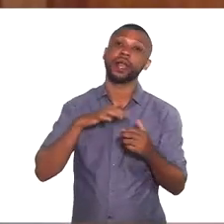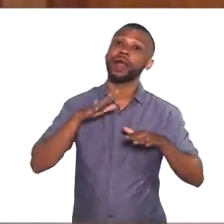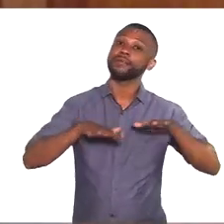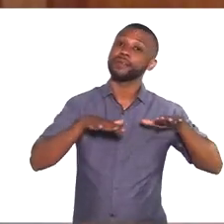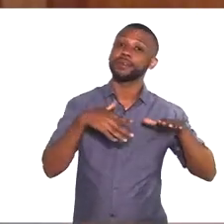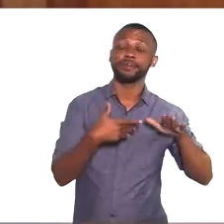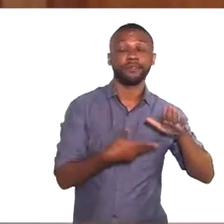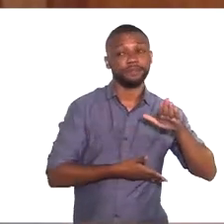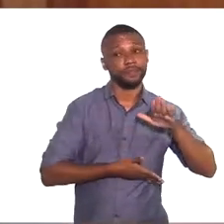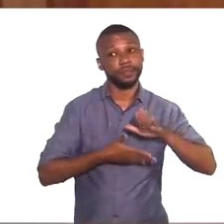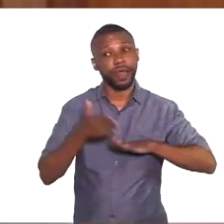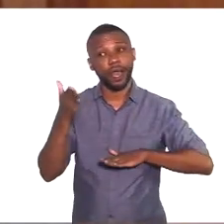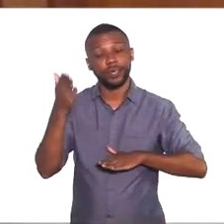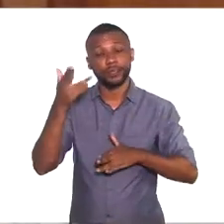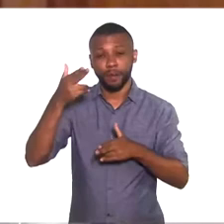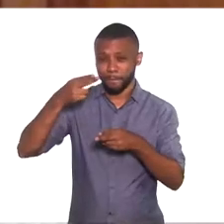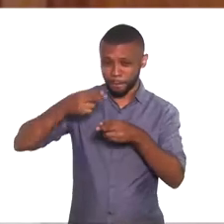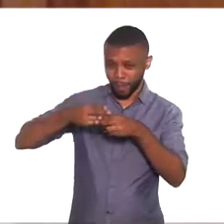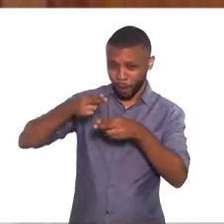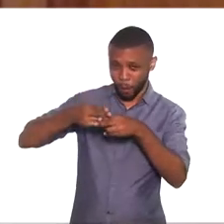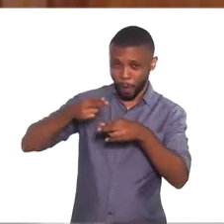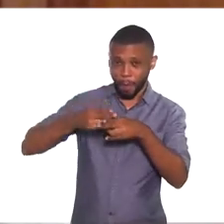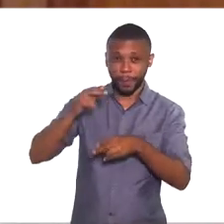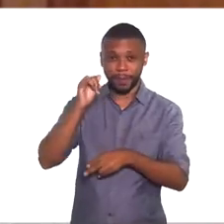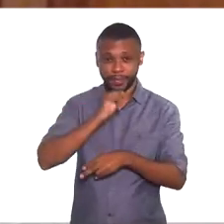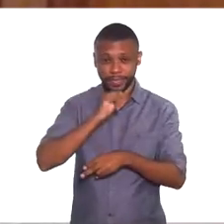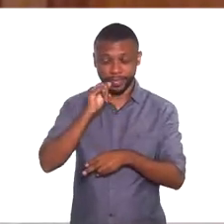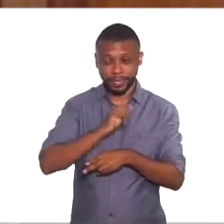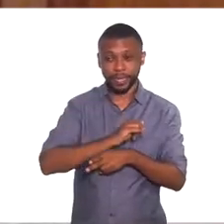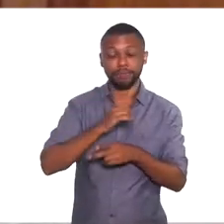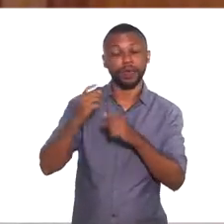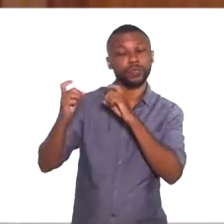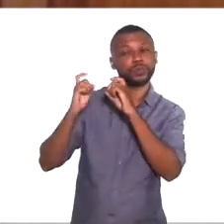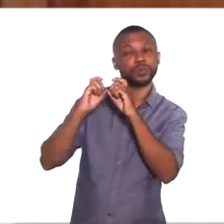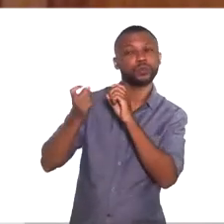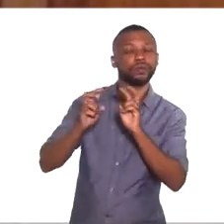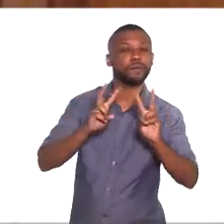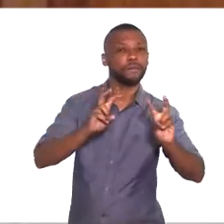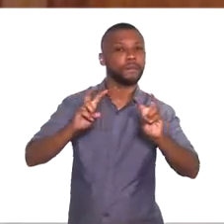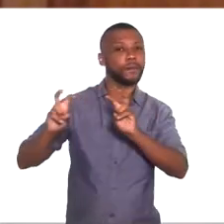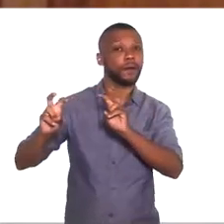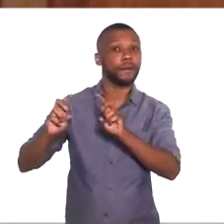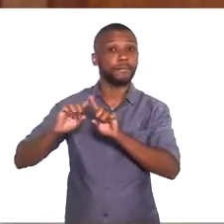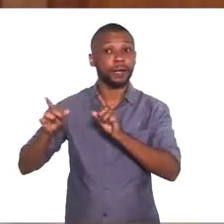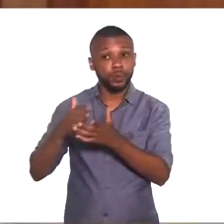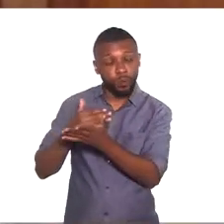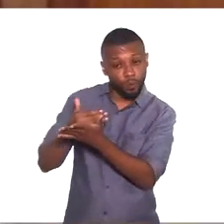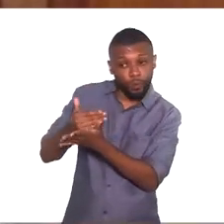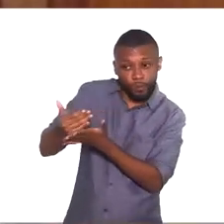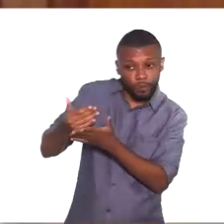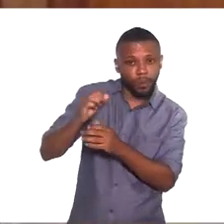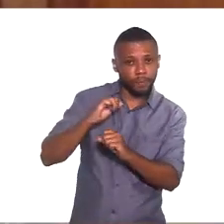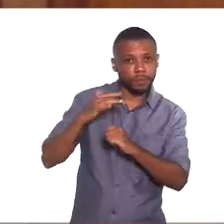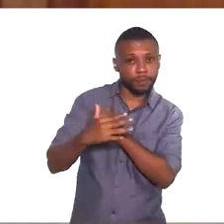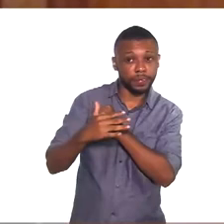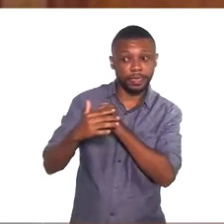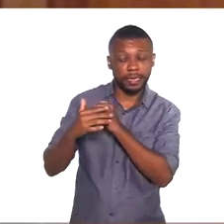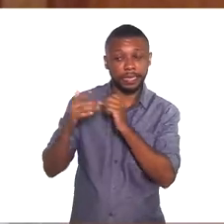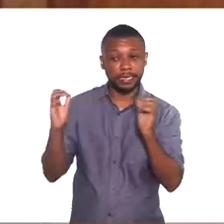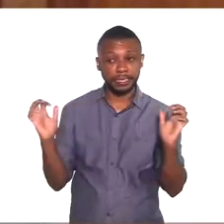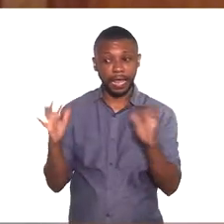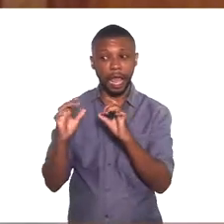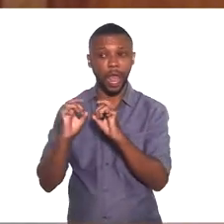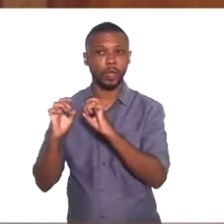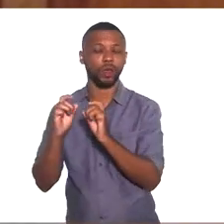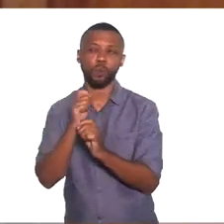normais tem algumas reuniões em Roma para discutir algum assunto e da somos algumas opiniões mas desde que entrou a